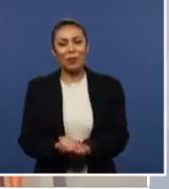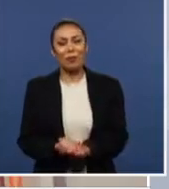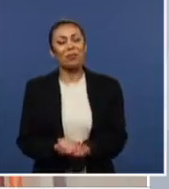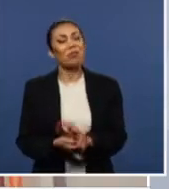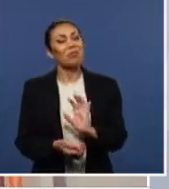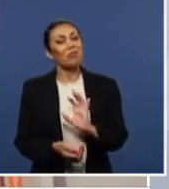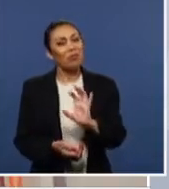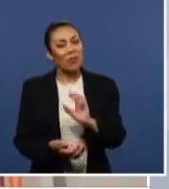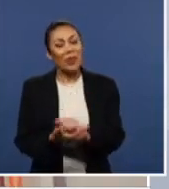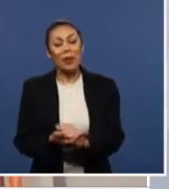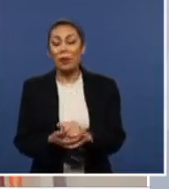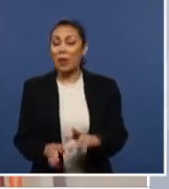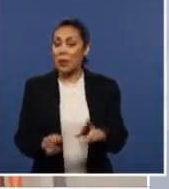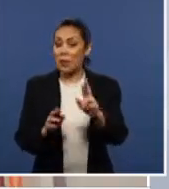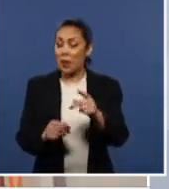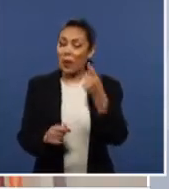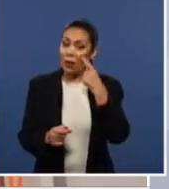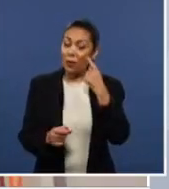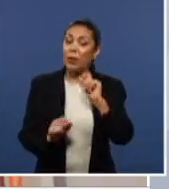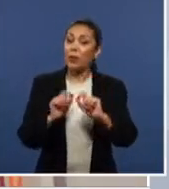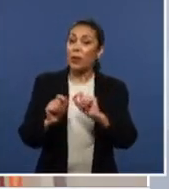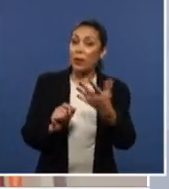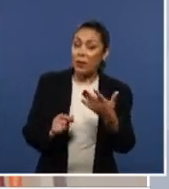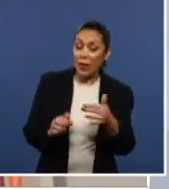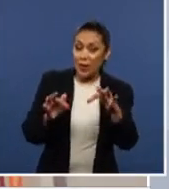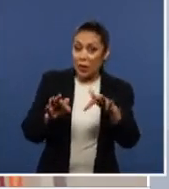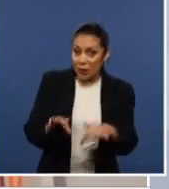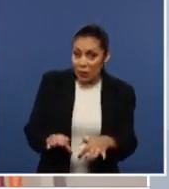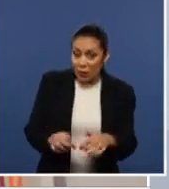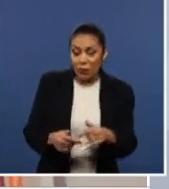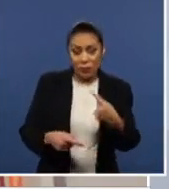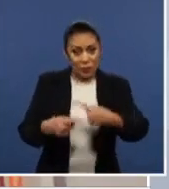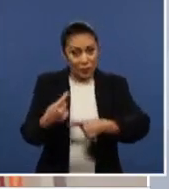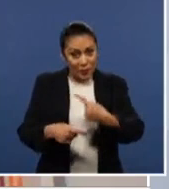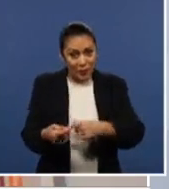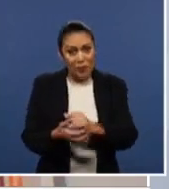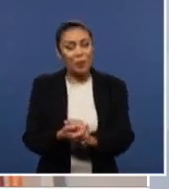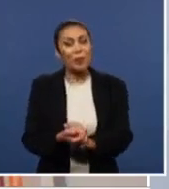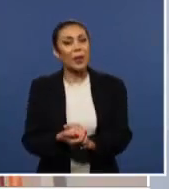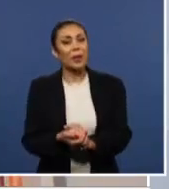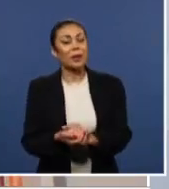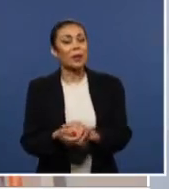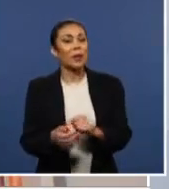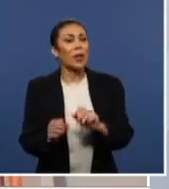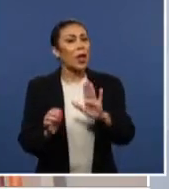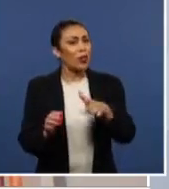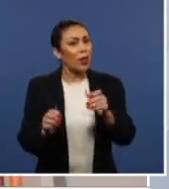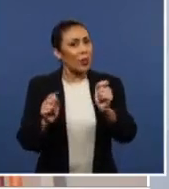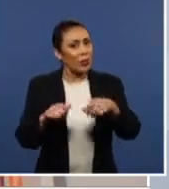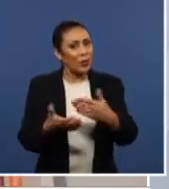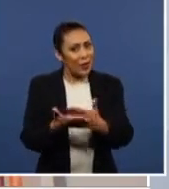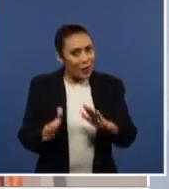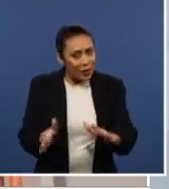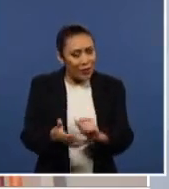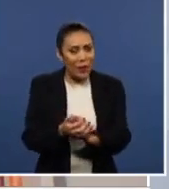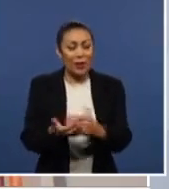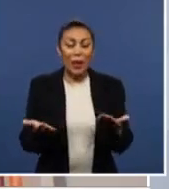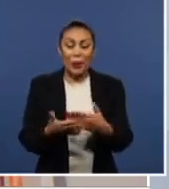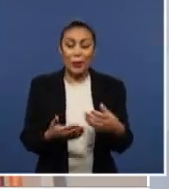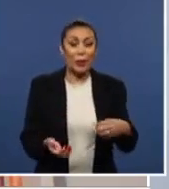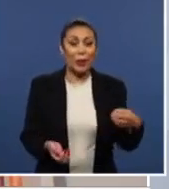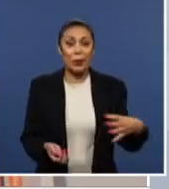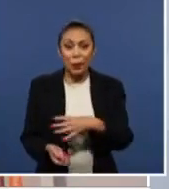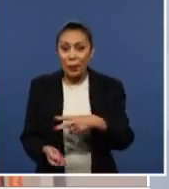ponto é esse, temos que esperar a reação, né, no final do debate, né, após ele ter inclusive acabado, agora esse novo